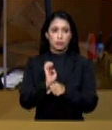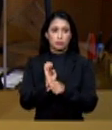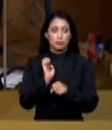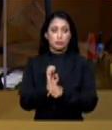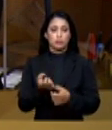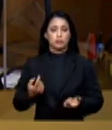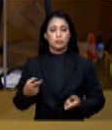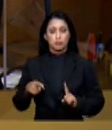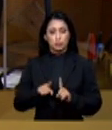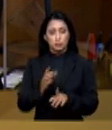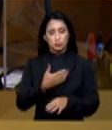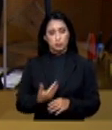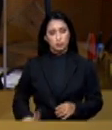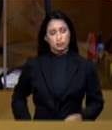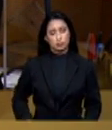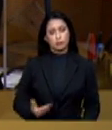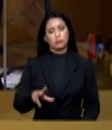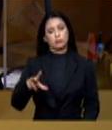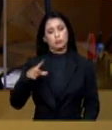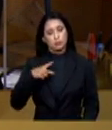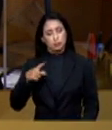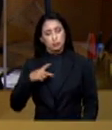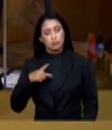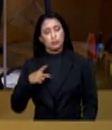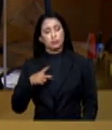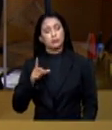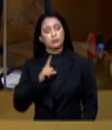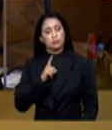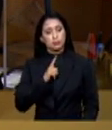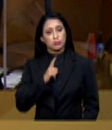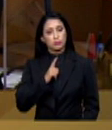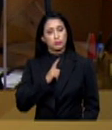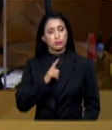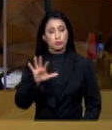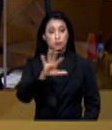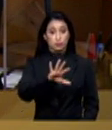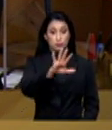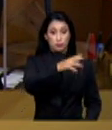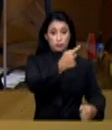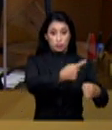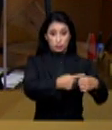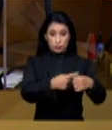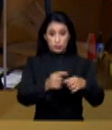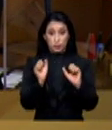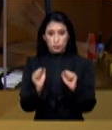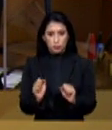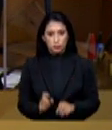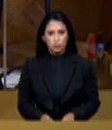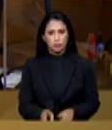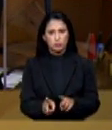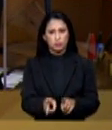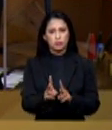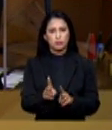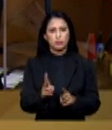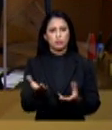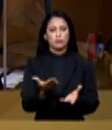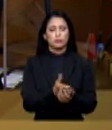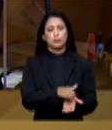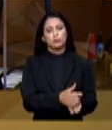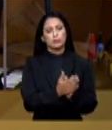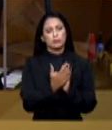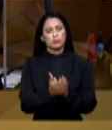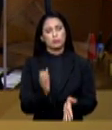concessões e parcerias público privadas em cursos pertence a uma região metropolitana pode dar seguimento ao processo